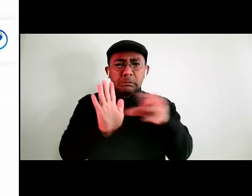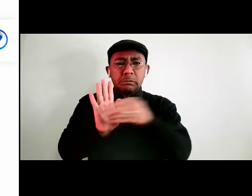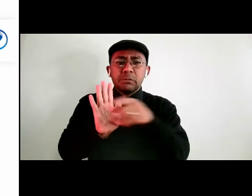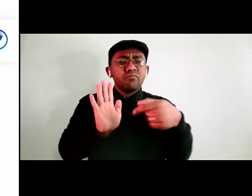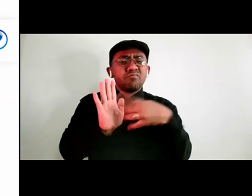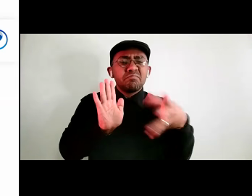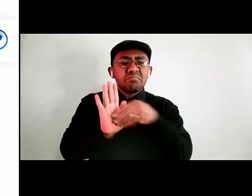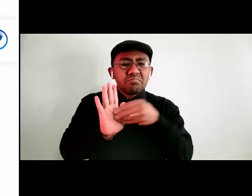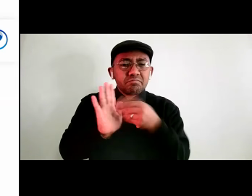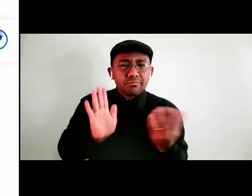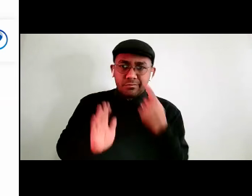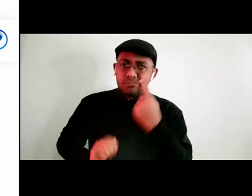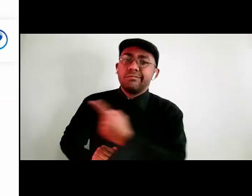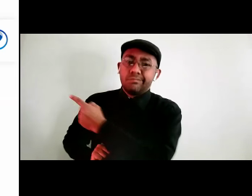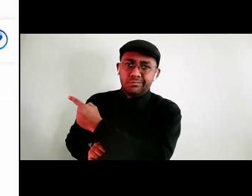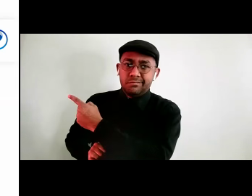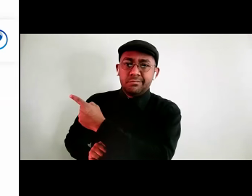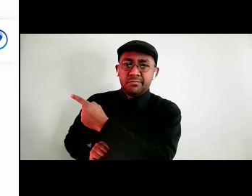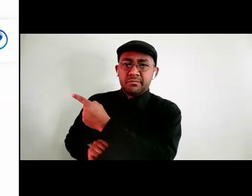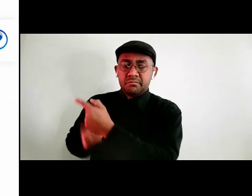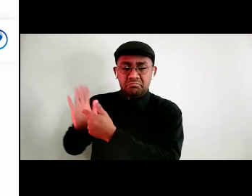observar. O que faz que